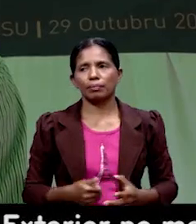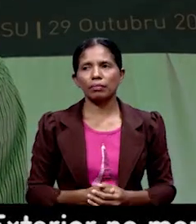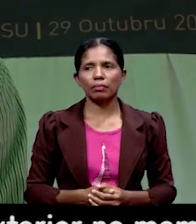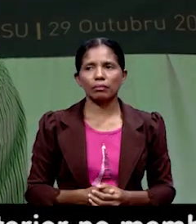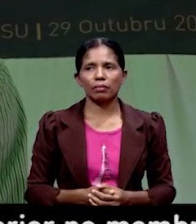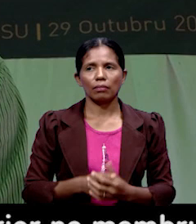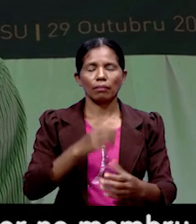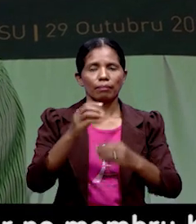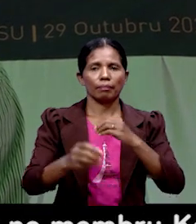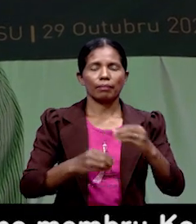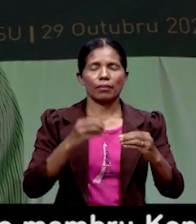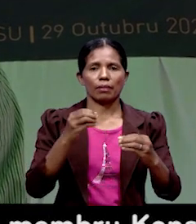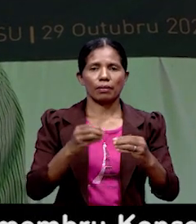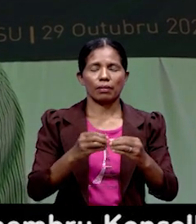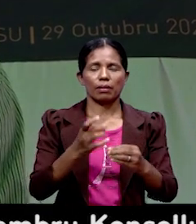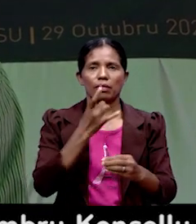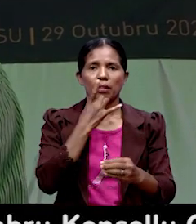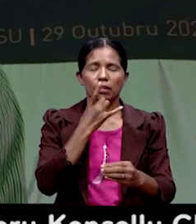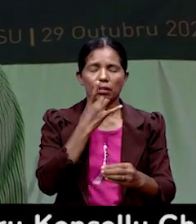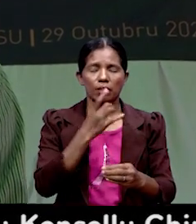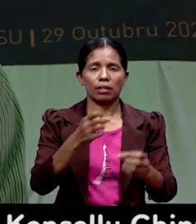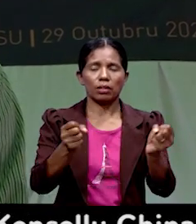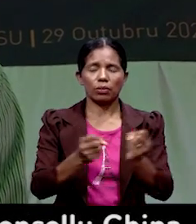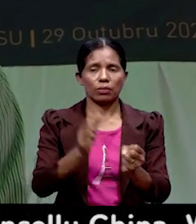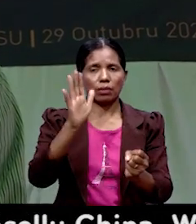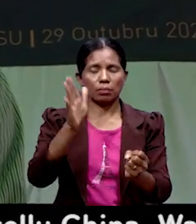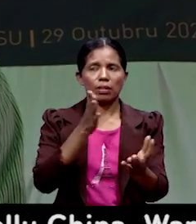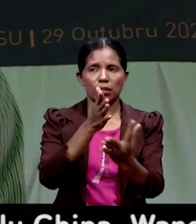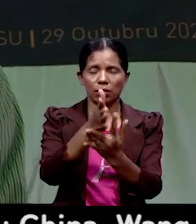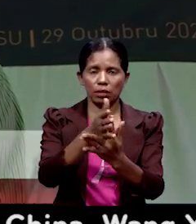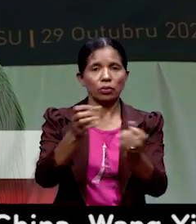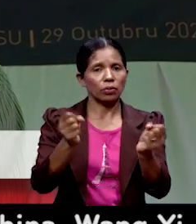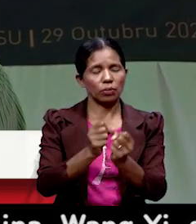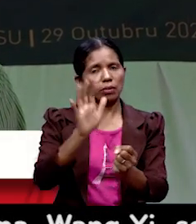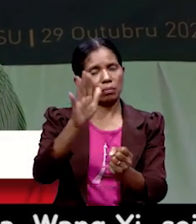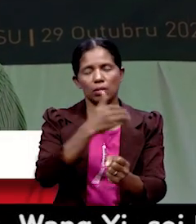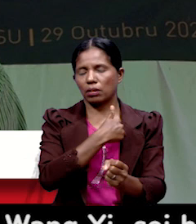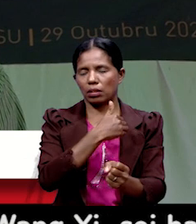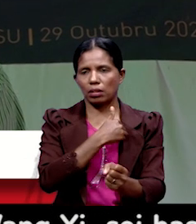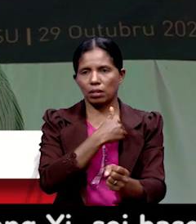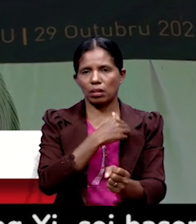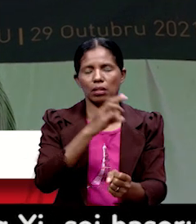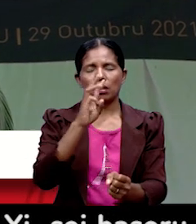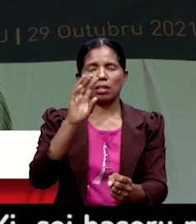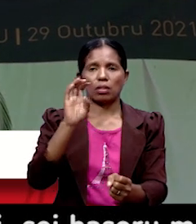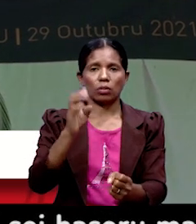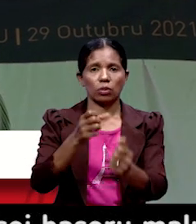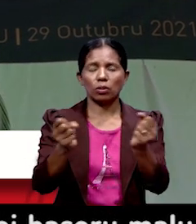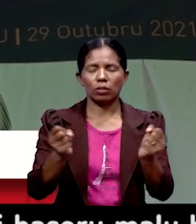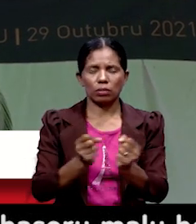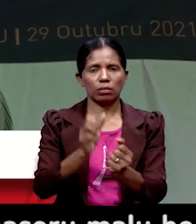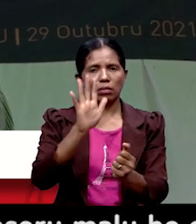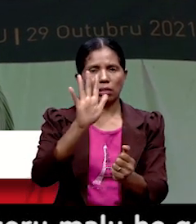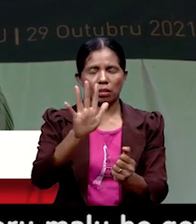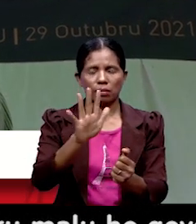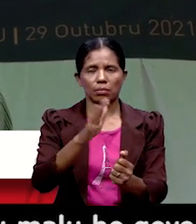ne maka ia Suku Lima maka asesu ona, Suku Lima maka seidauk. Waibobo, Nahareka, builo